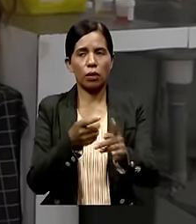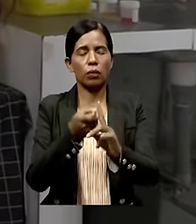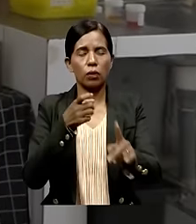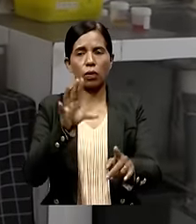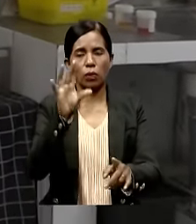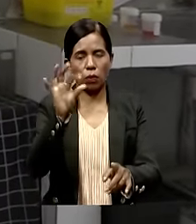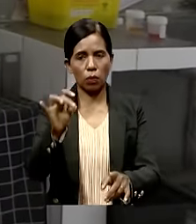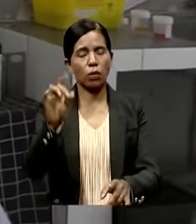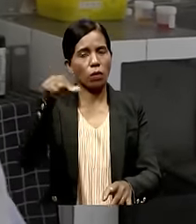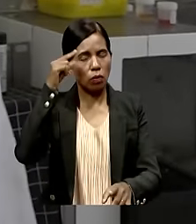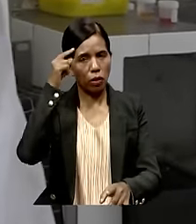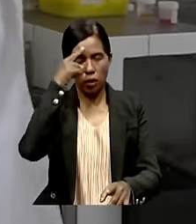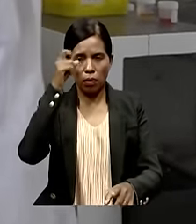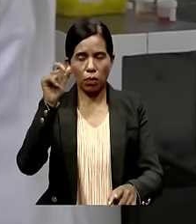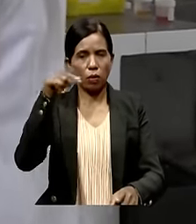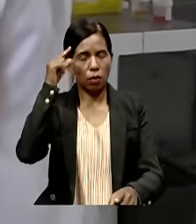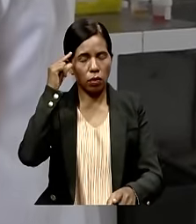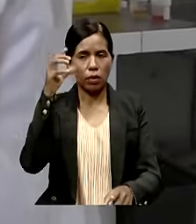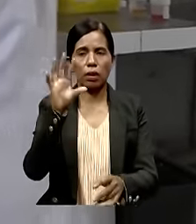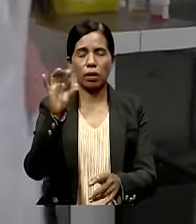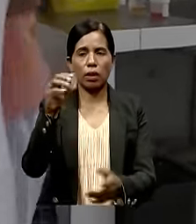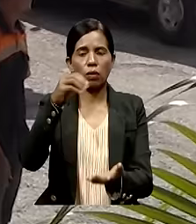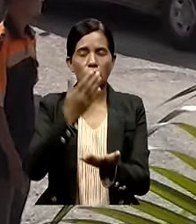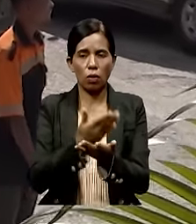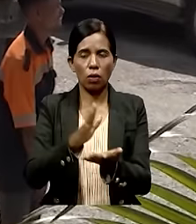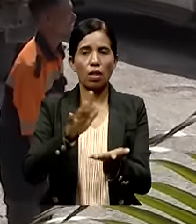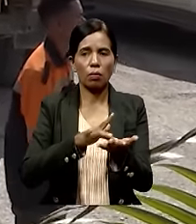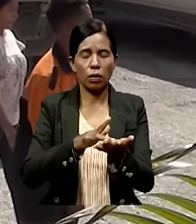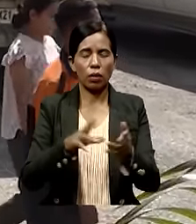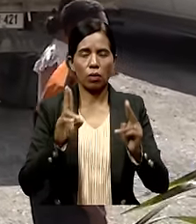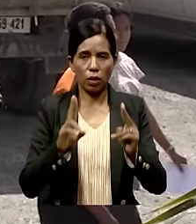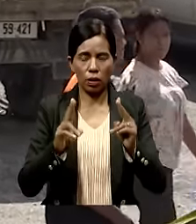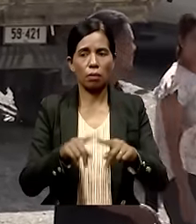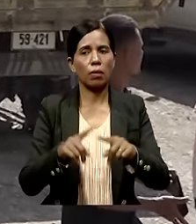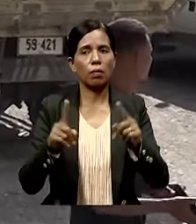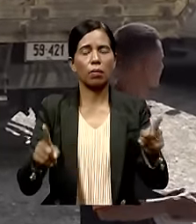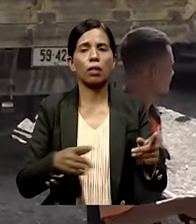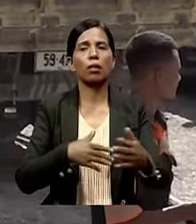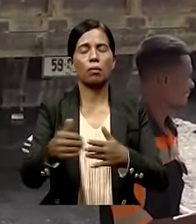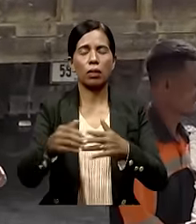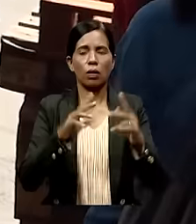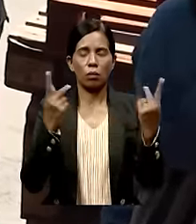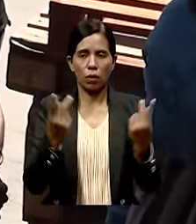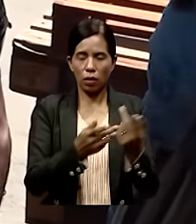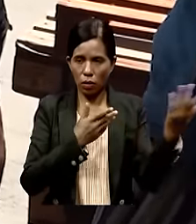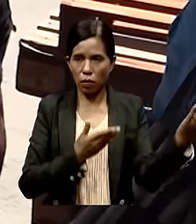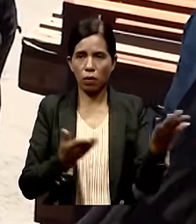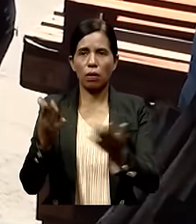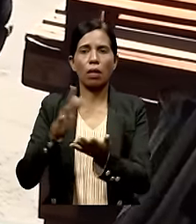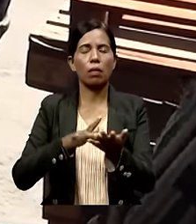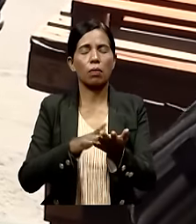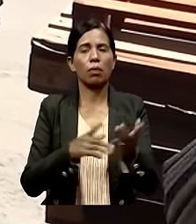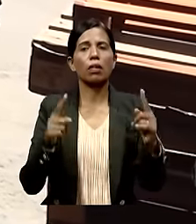governo, também nem a governo da CIA propõe a tu compra em Moruk o caráter urgência, mas bem depende da companhia a tu atama ulu caráter da